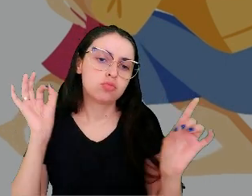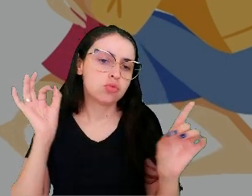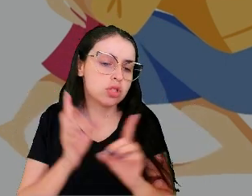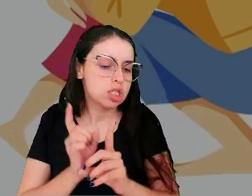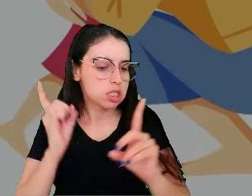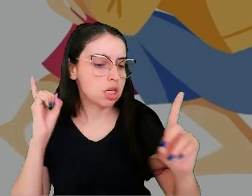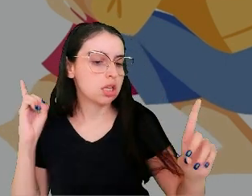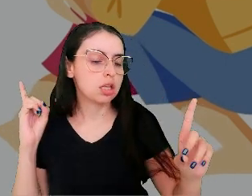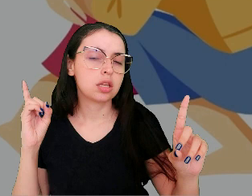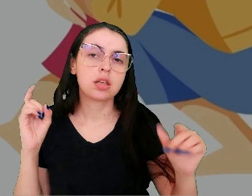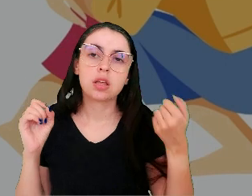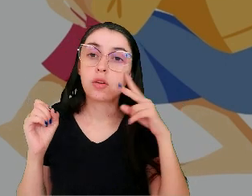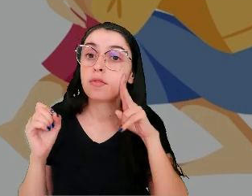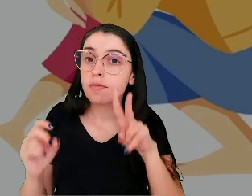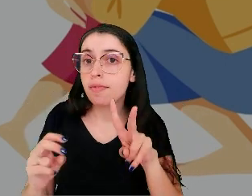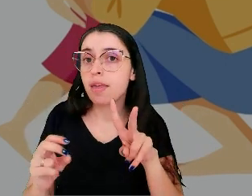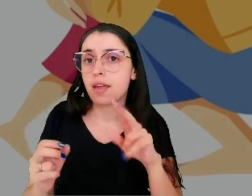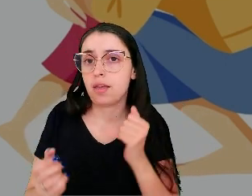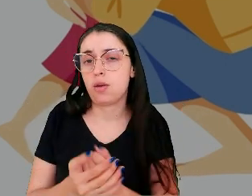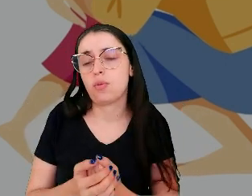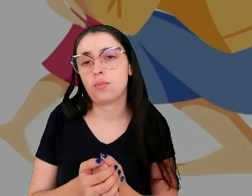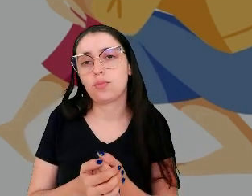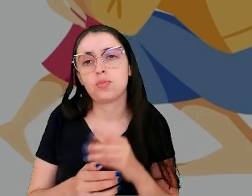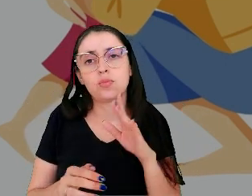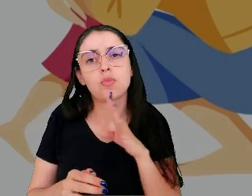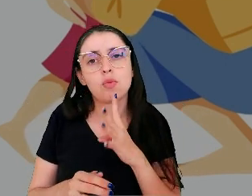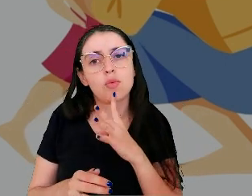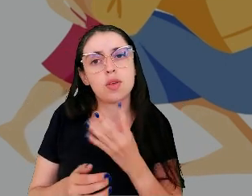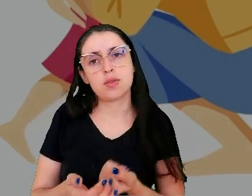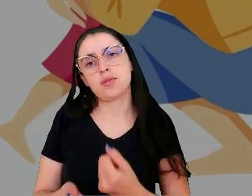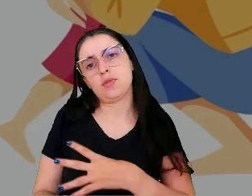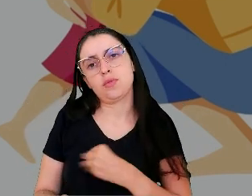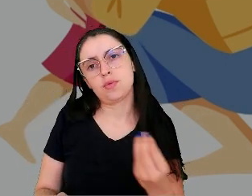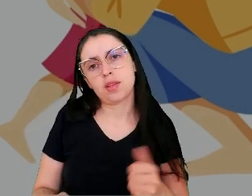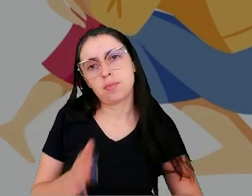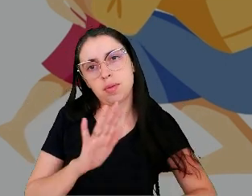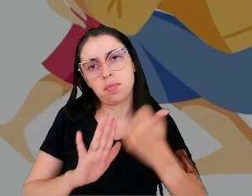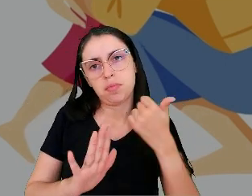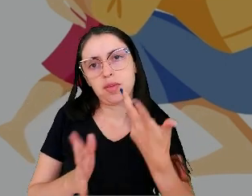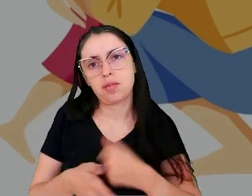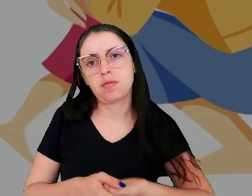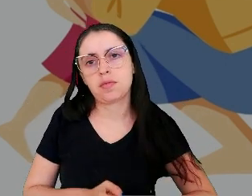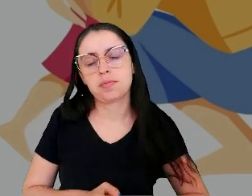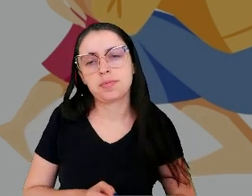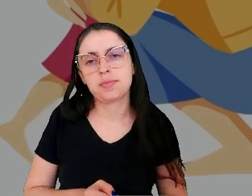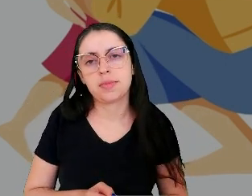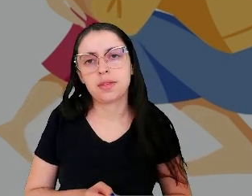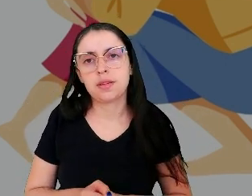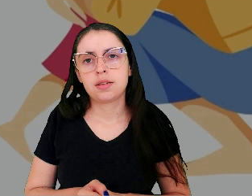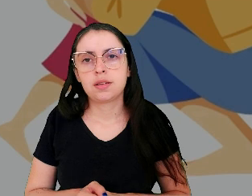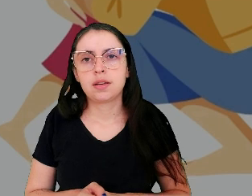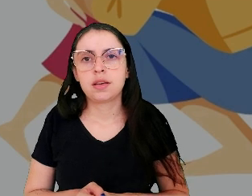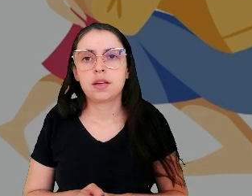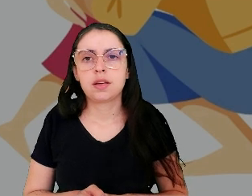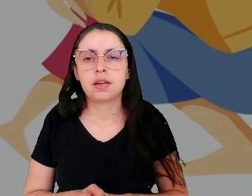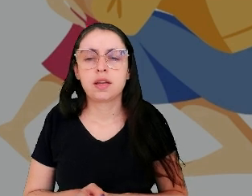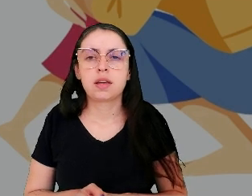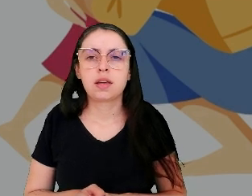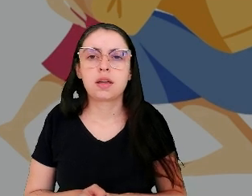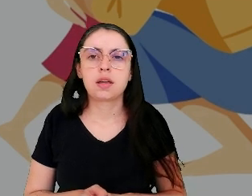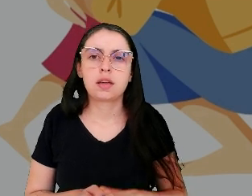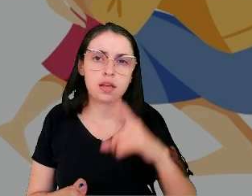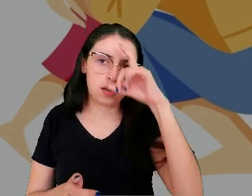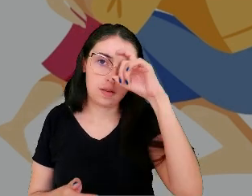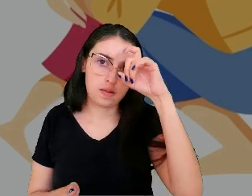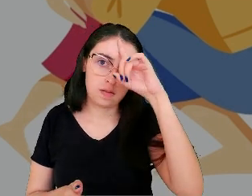distanciamento, para depois ela ir conhecer, então, o filho, né, pela primeira vez, né? Então, aí aí é a enfermeira